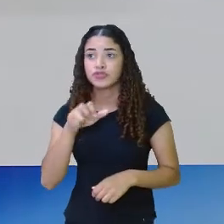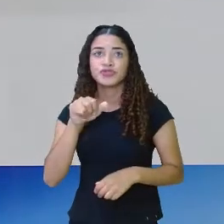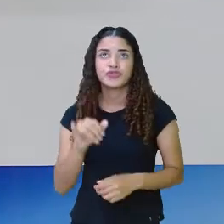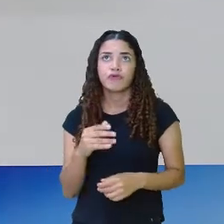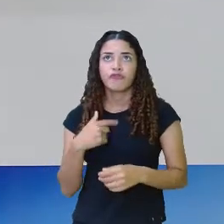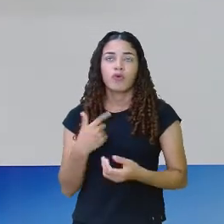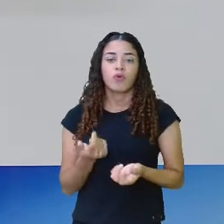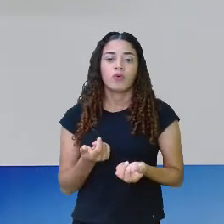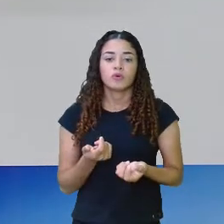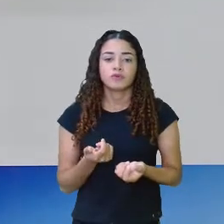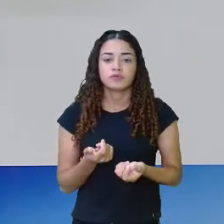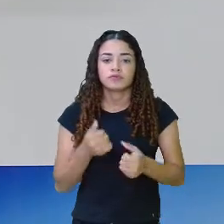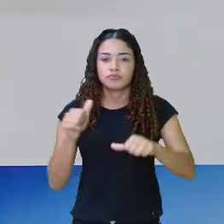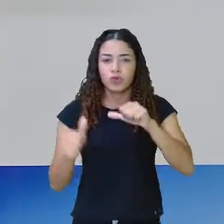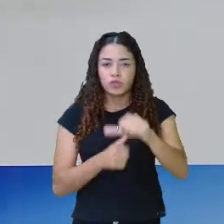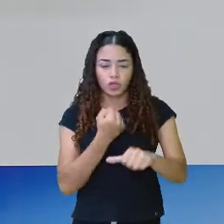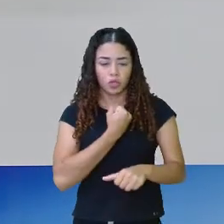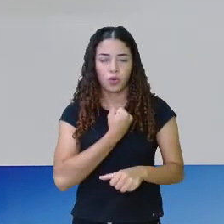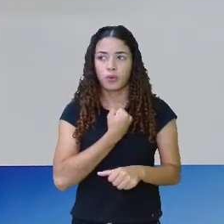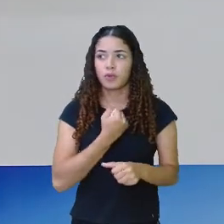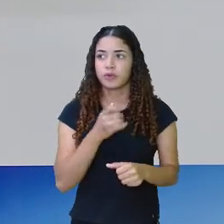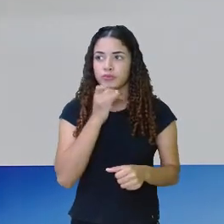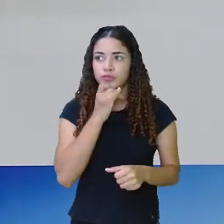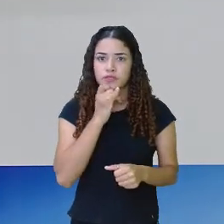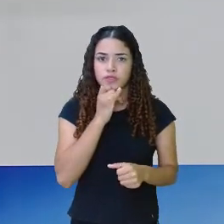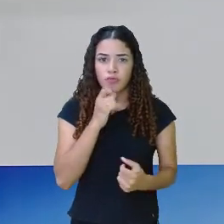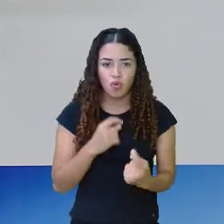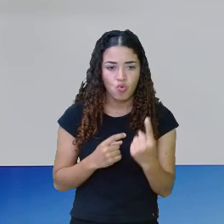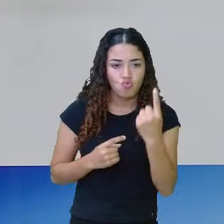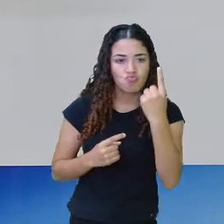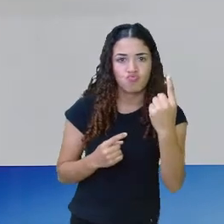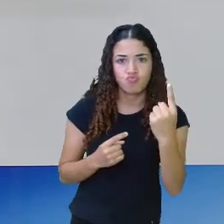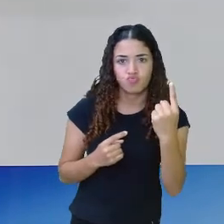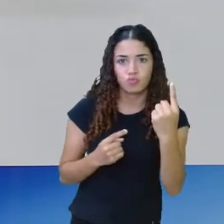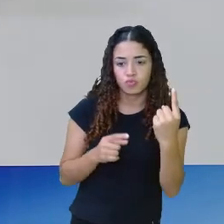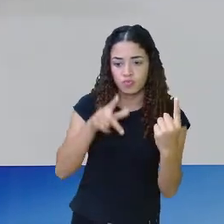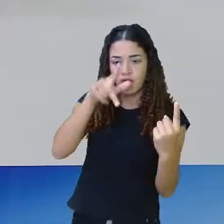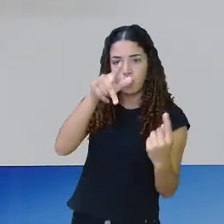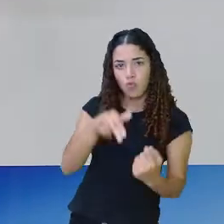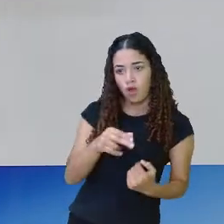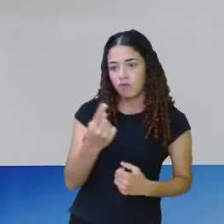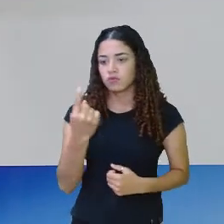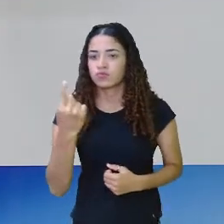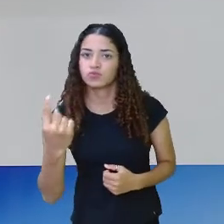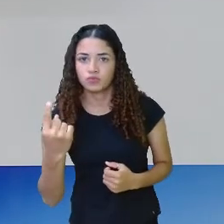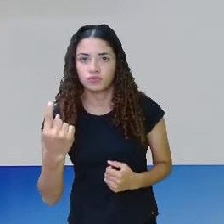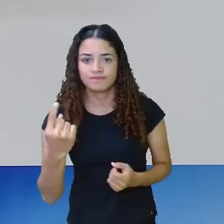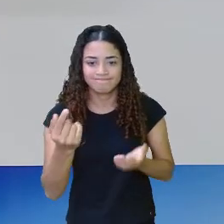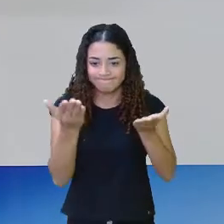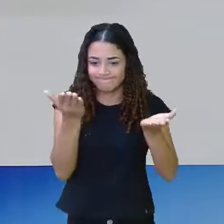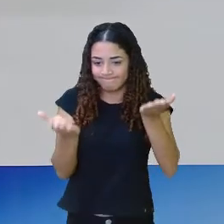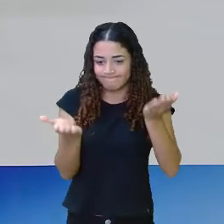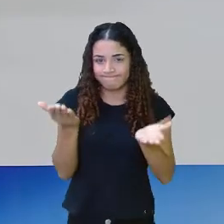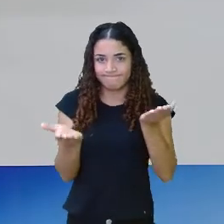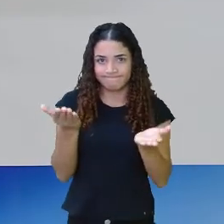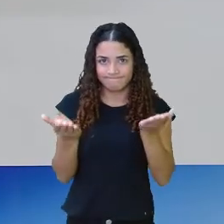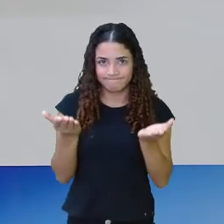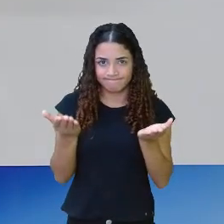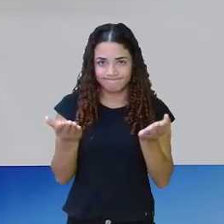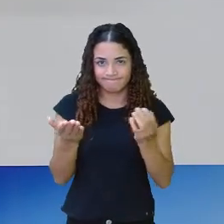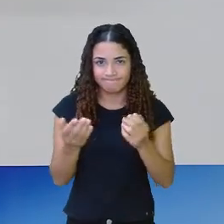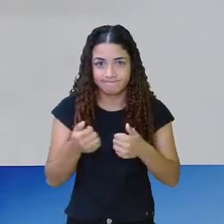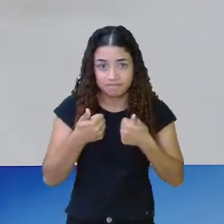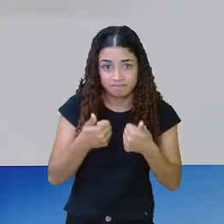fosse representar isso, seria assim: uma cesta de frutas é igual a outra. Tranquilo,